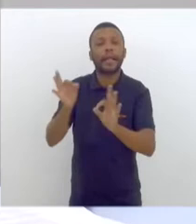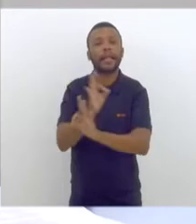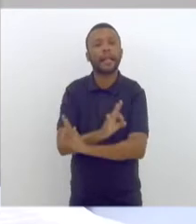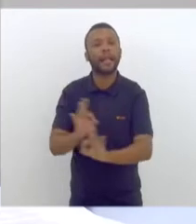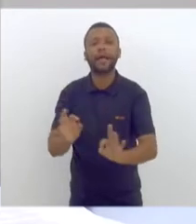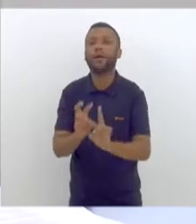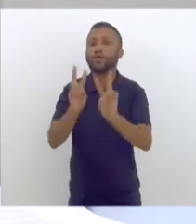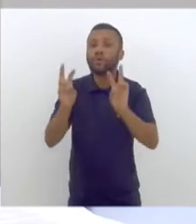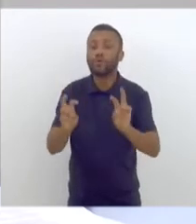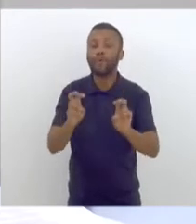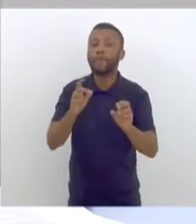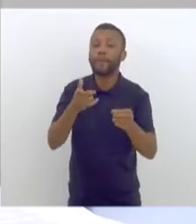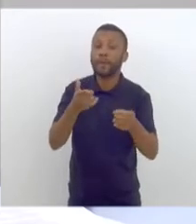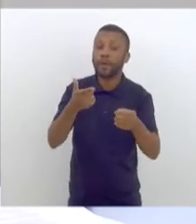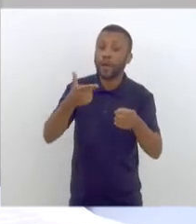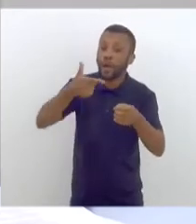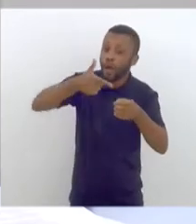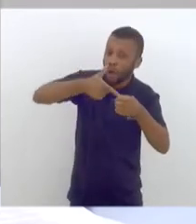combustíveis